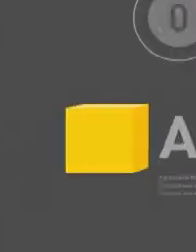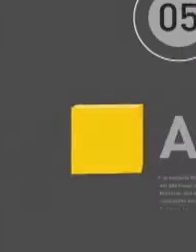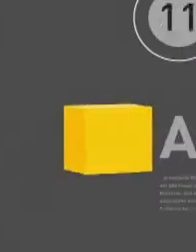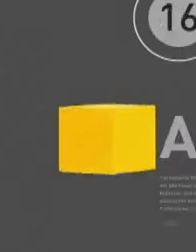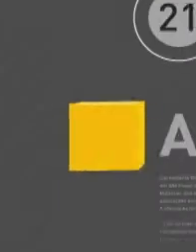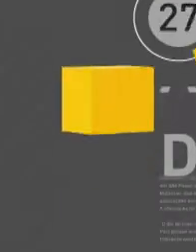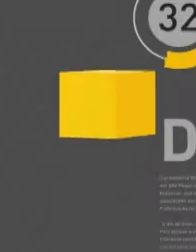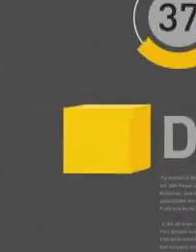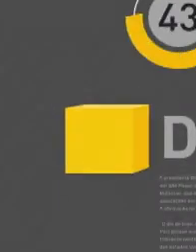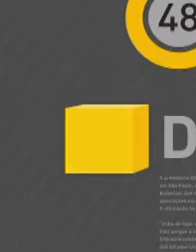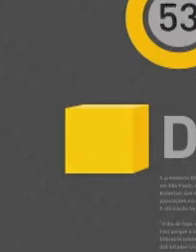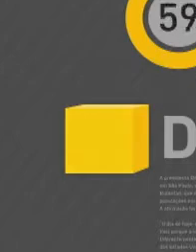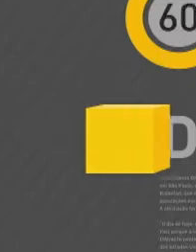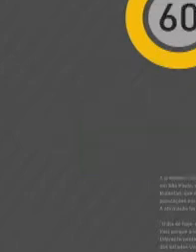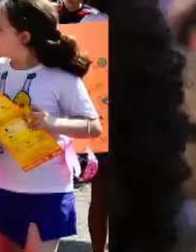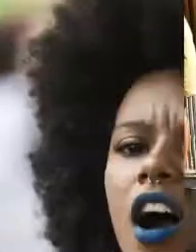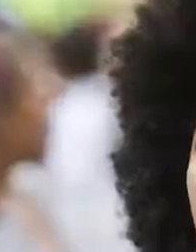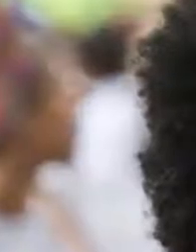o